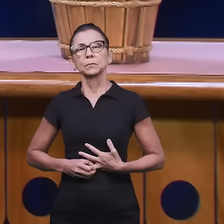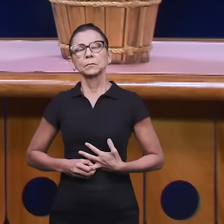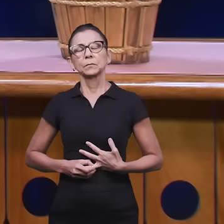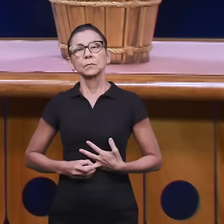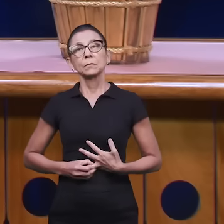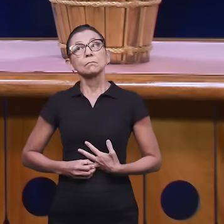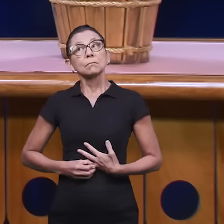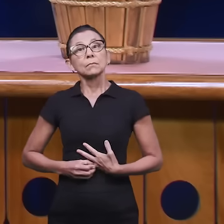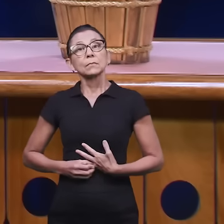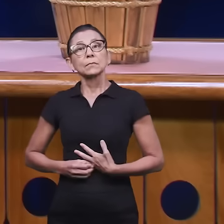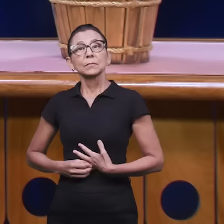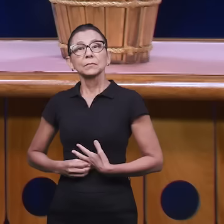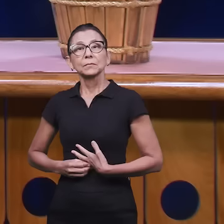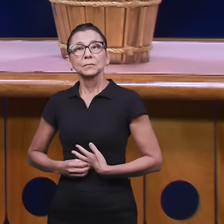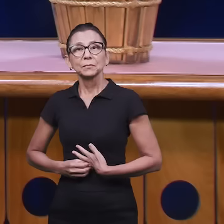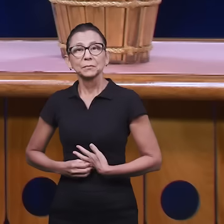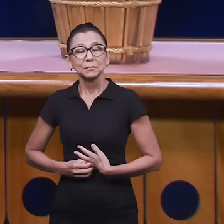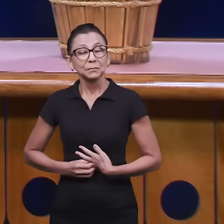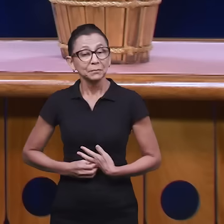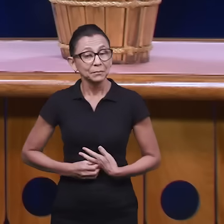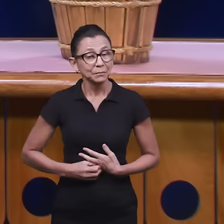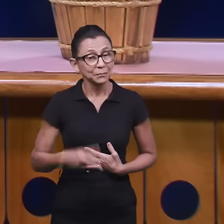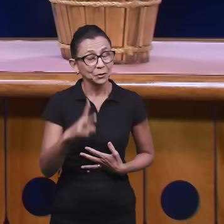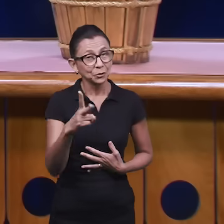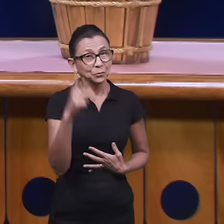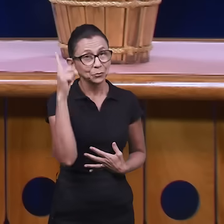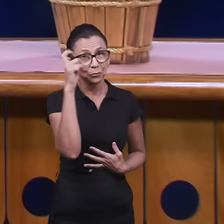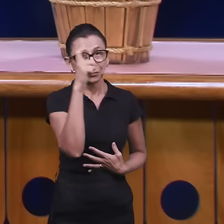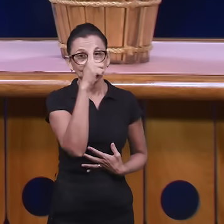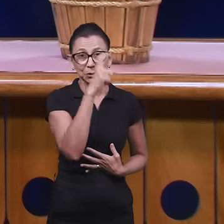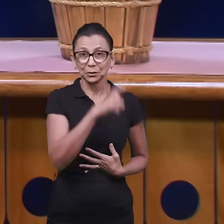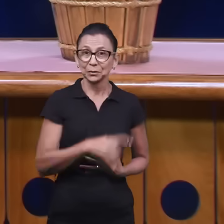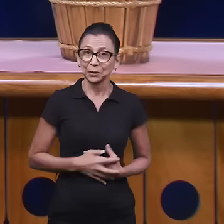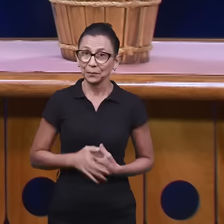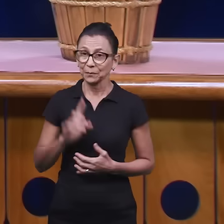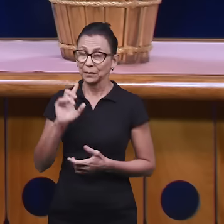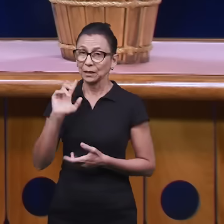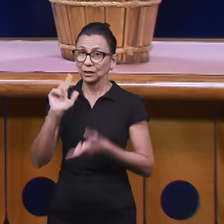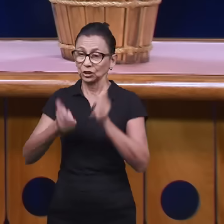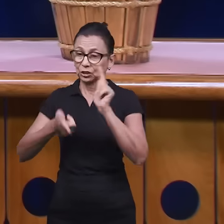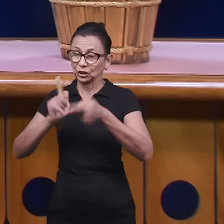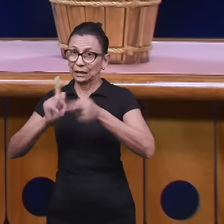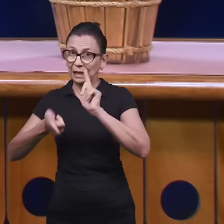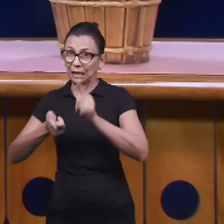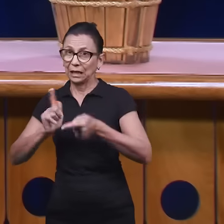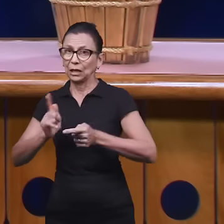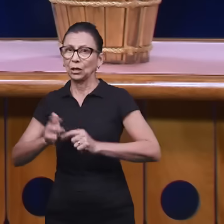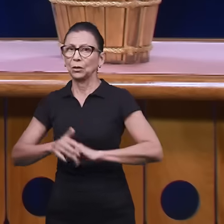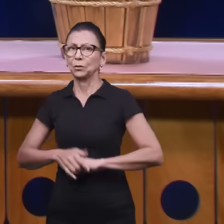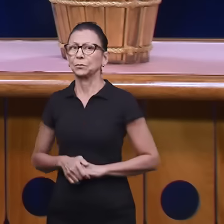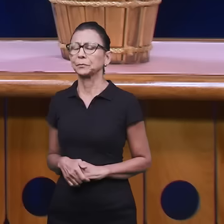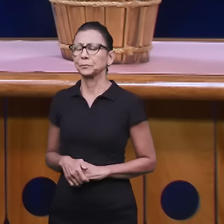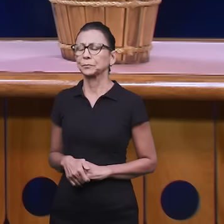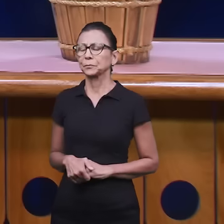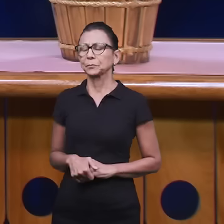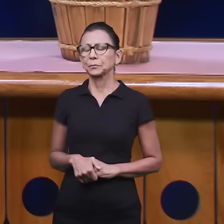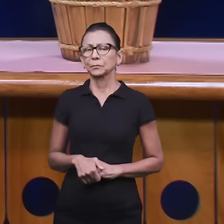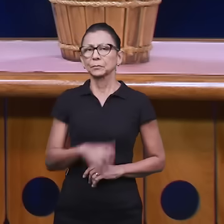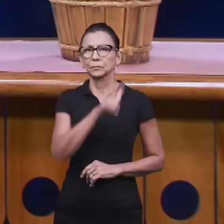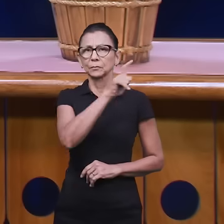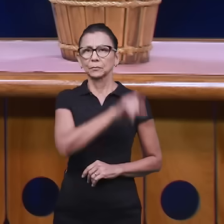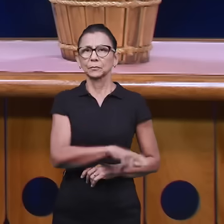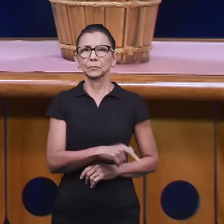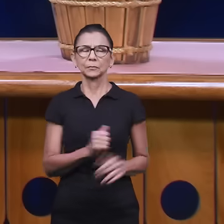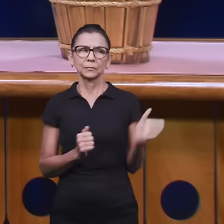Mas Gideão ainda teve uma dificuldade. Ele chamou um companheiro e